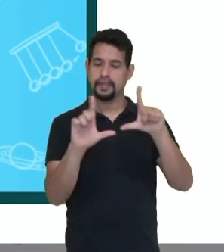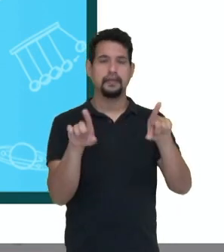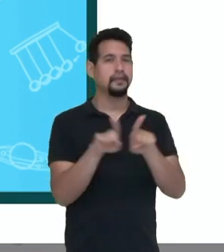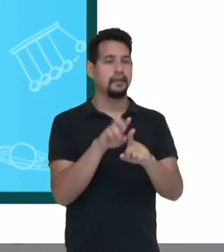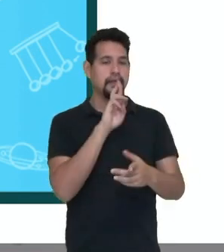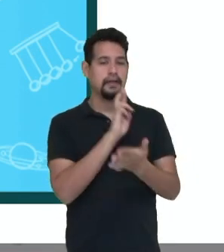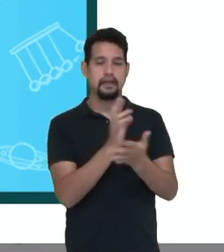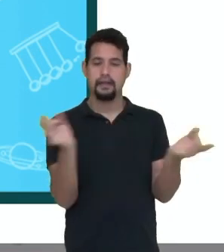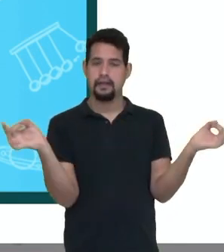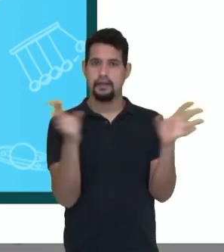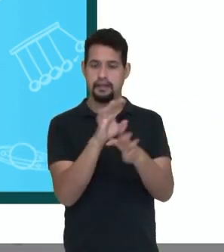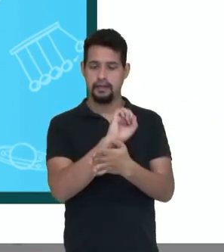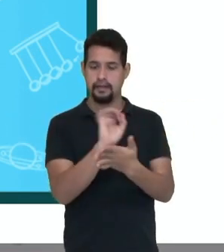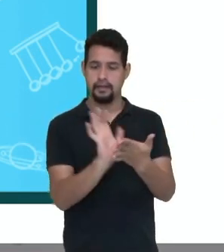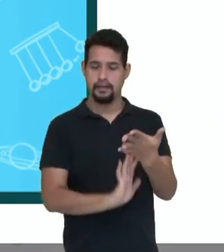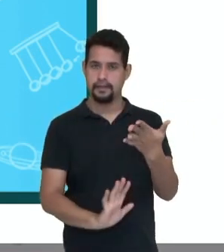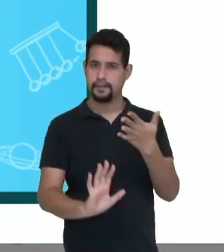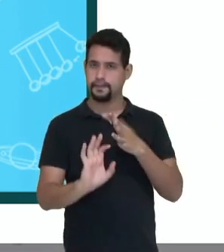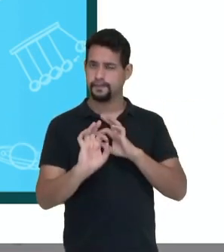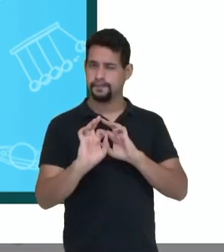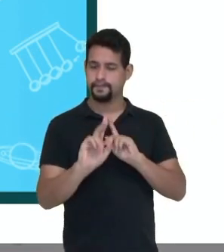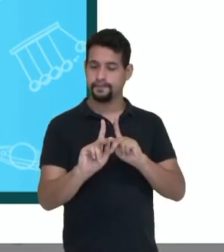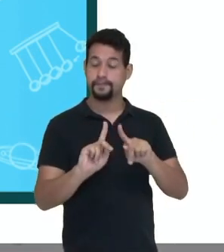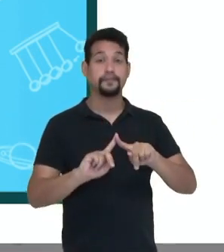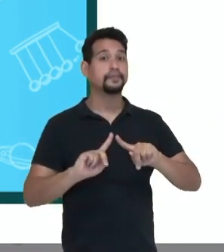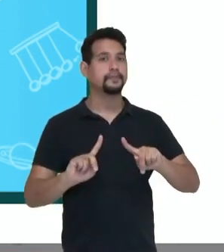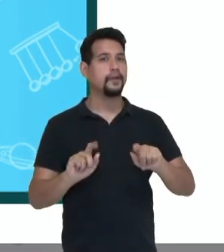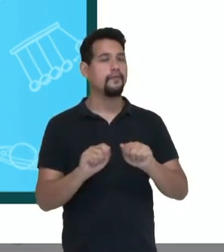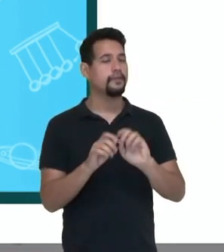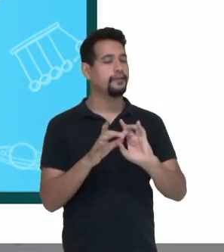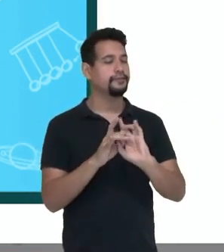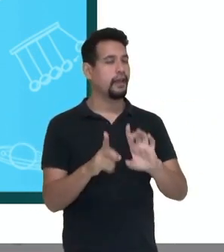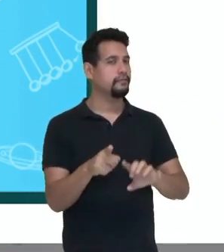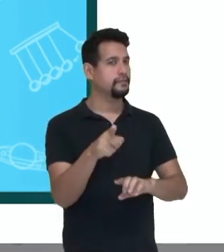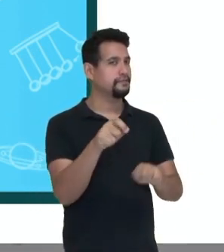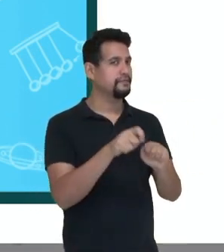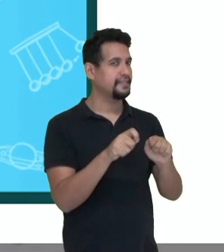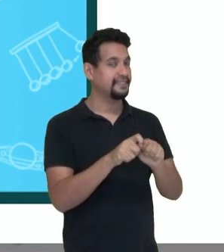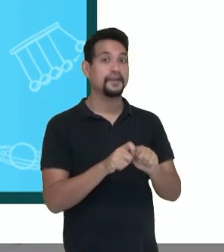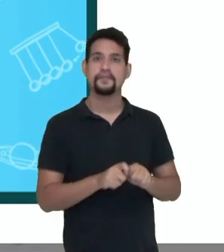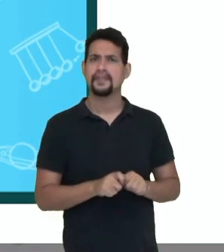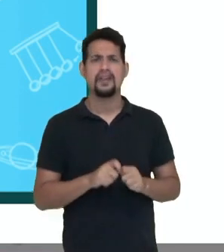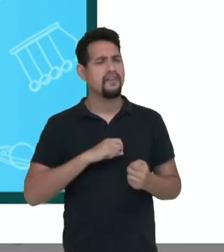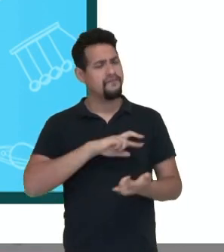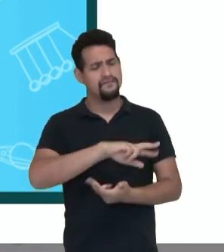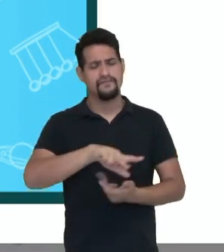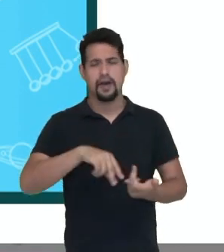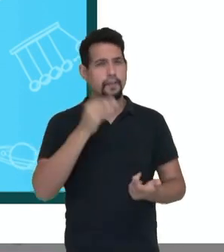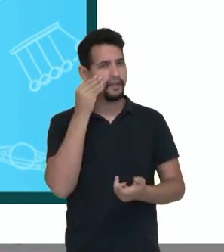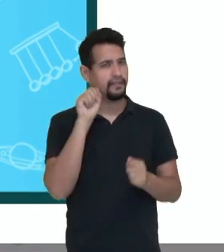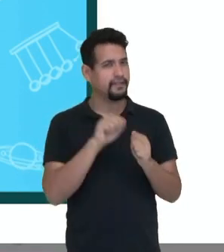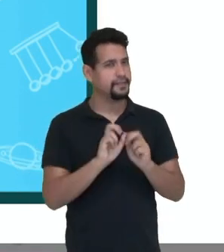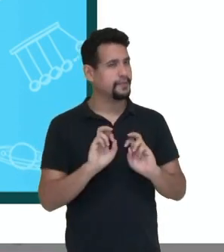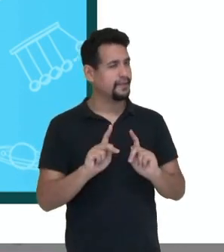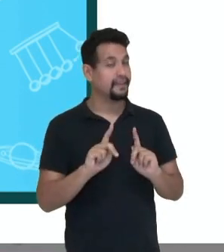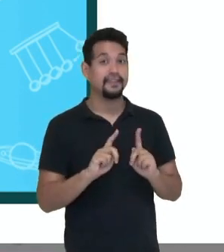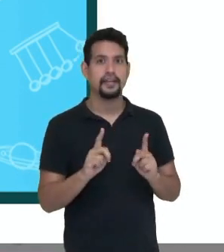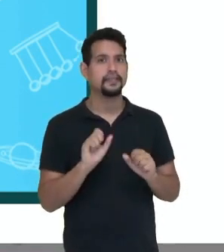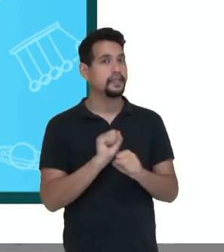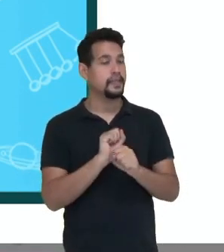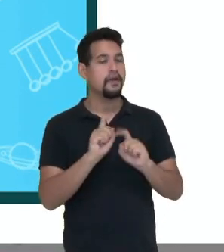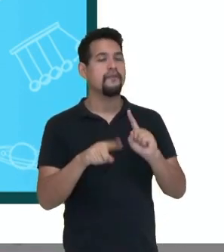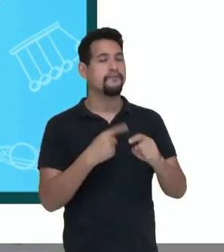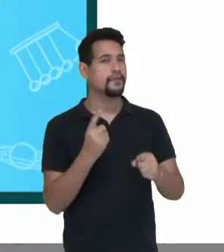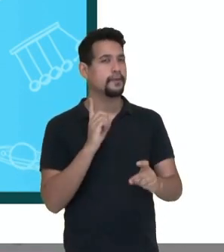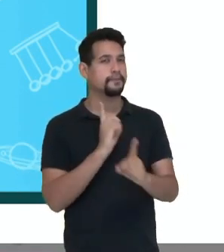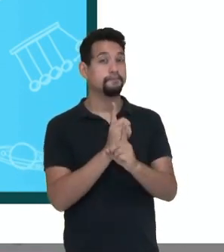de resolução de problemas, tá? Então, agora eu vou deixar com vocês. Tem vários aí para vocês resolverem, tá bom? Então, a gente já